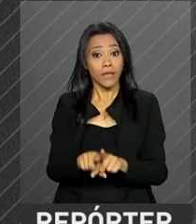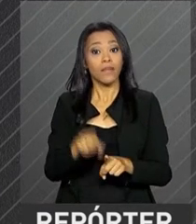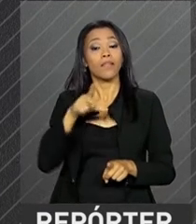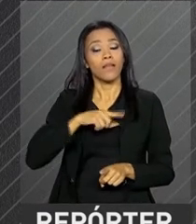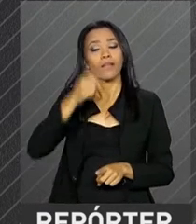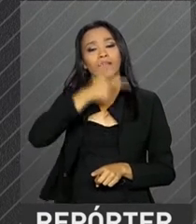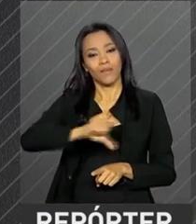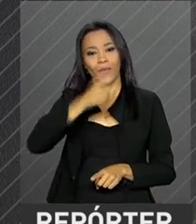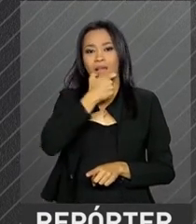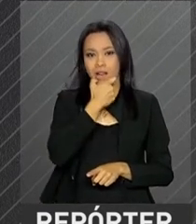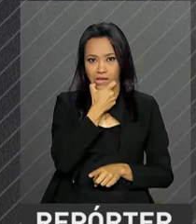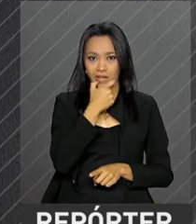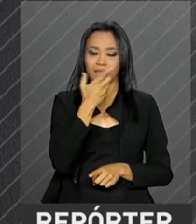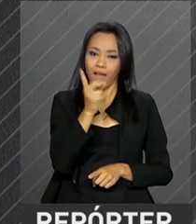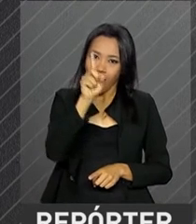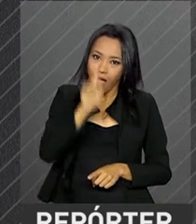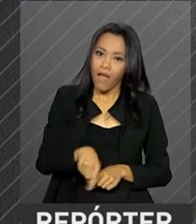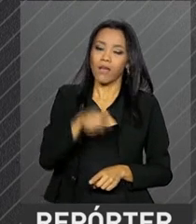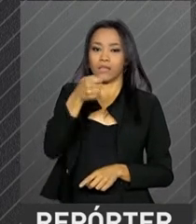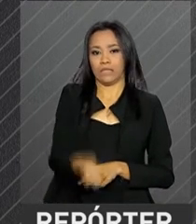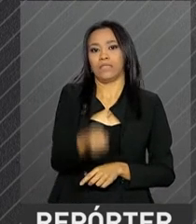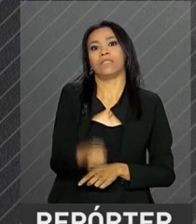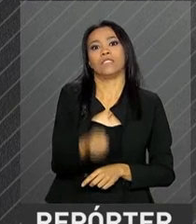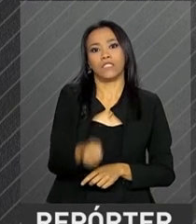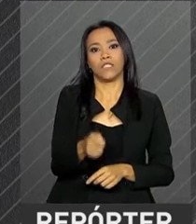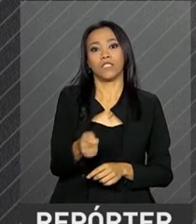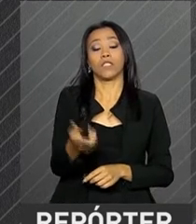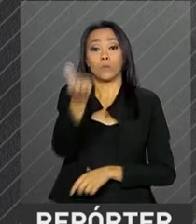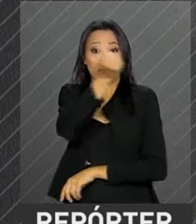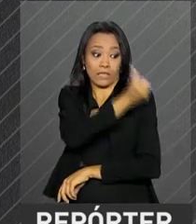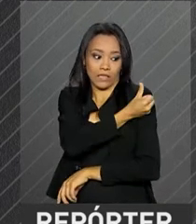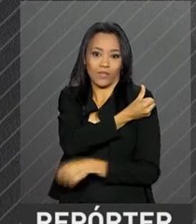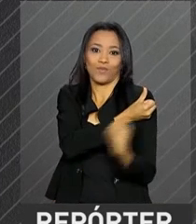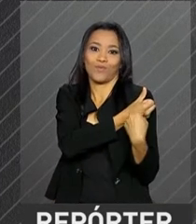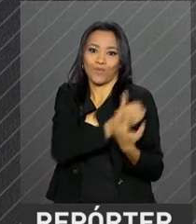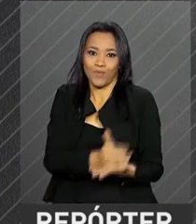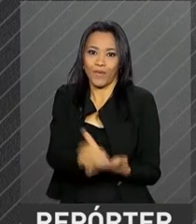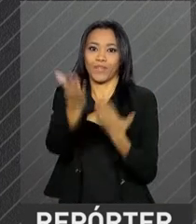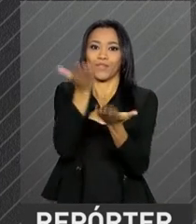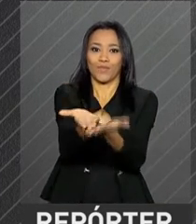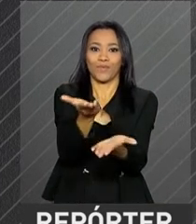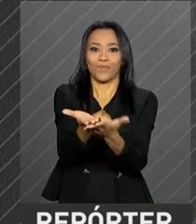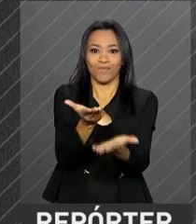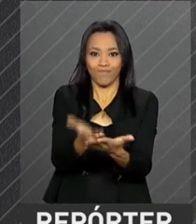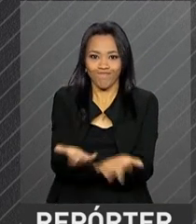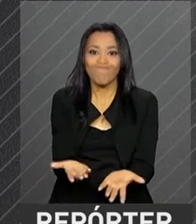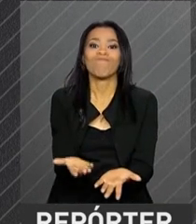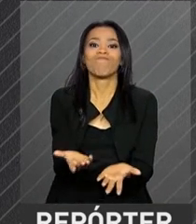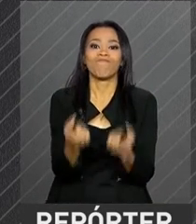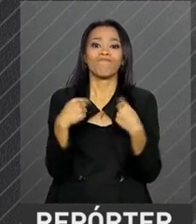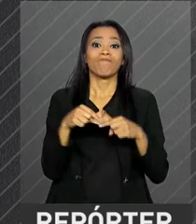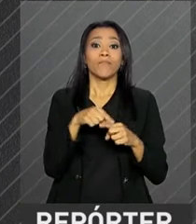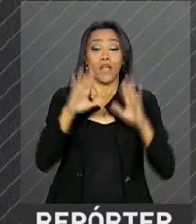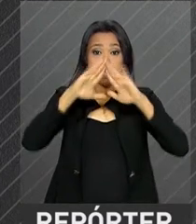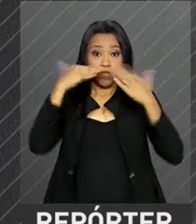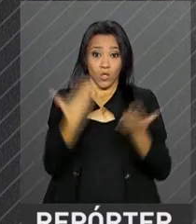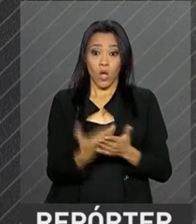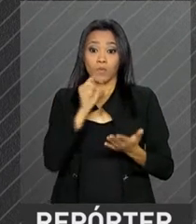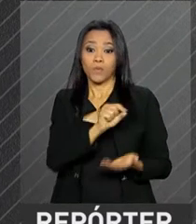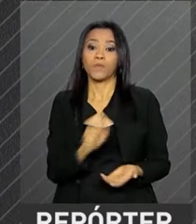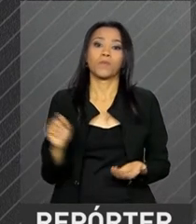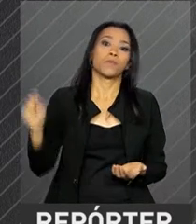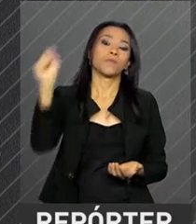a língua inglesa passa a ser exigida a partir do 6º ano do ensino fundamental. As redes vão poder